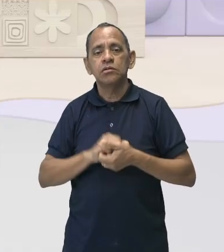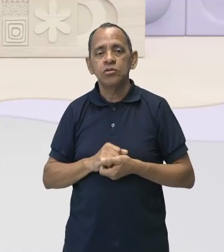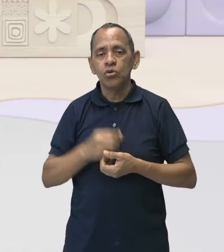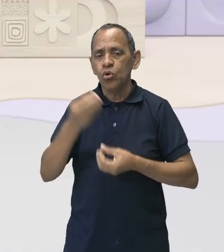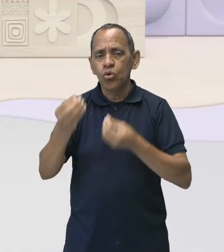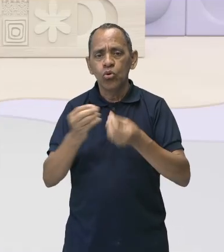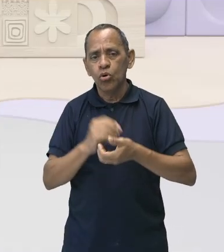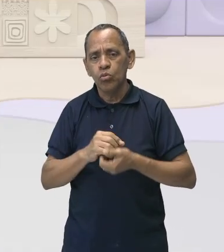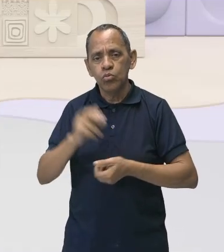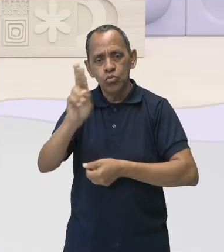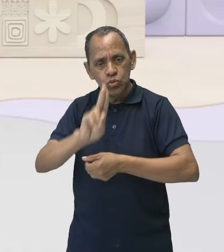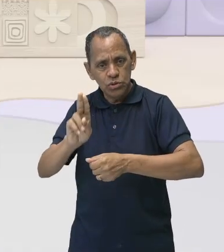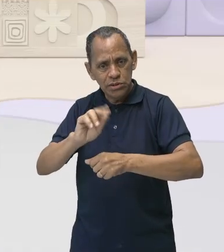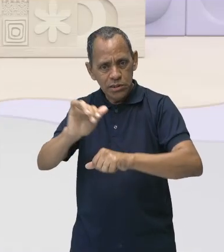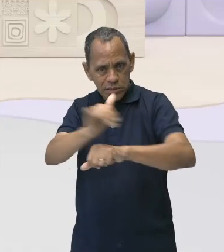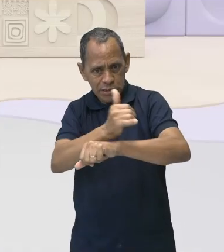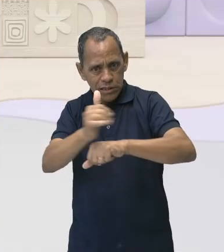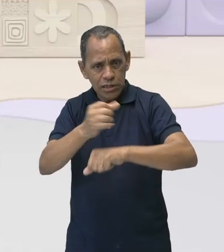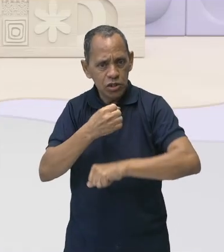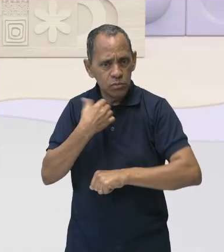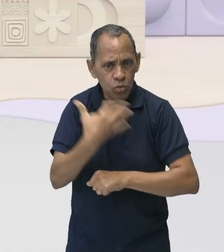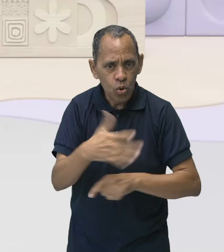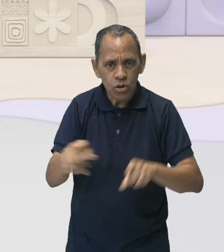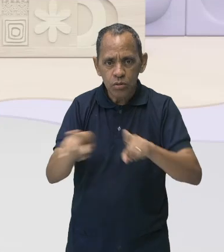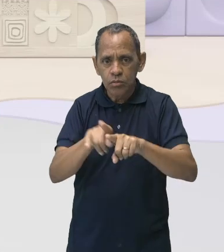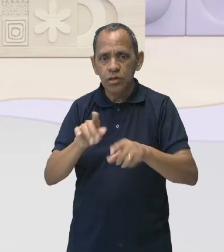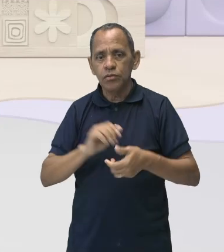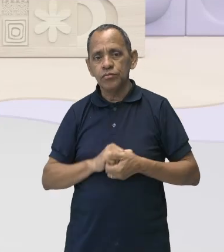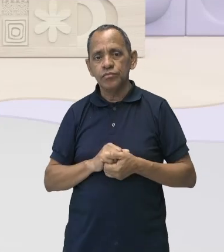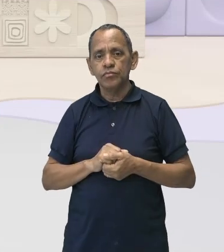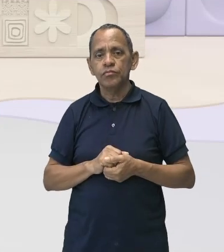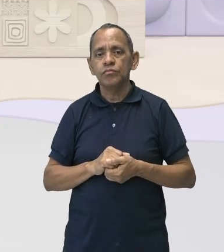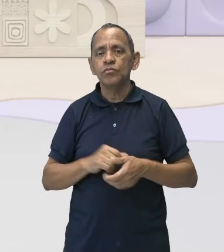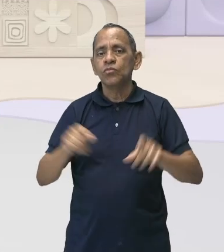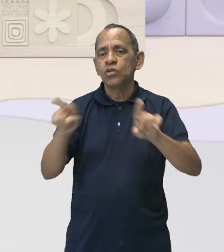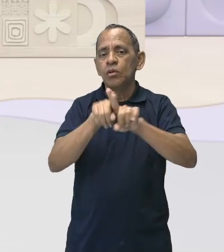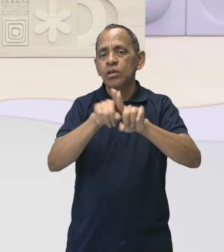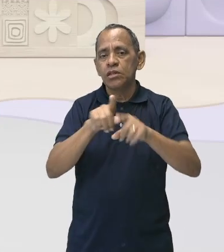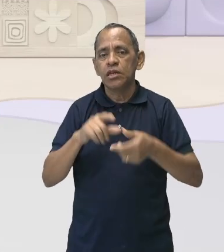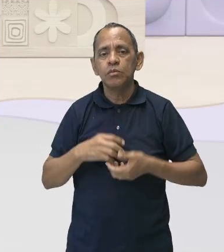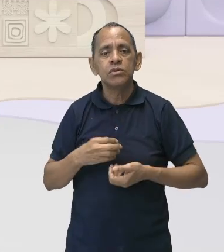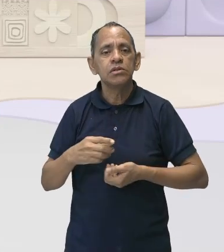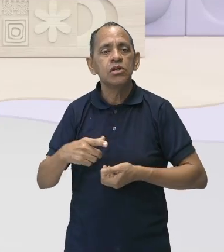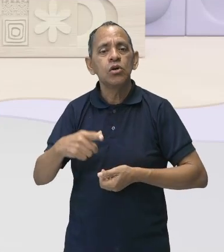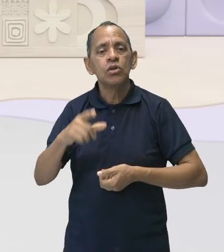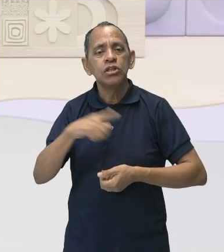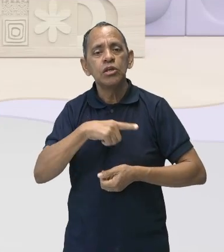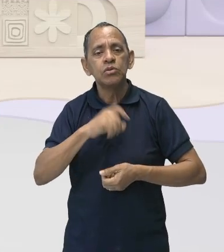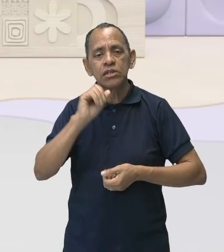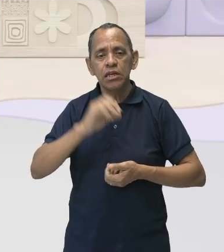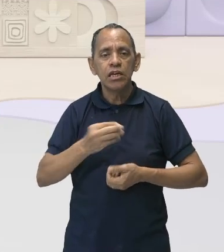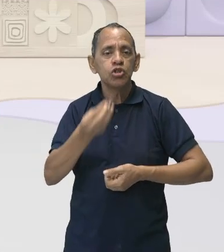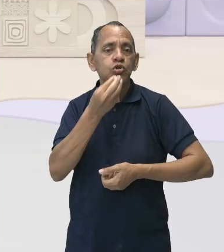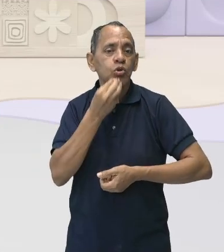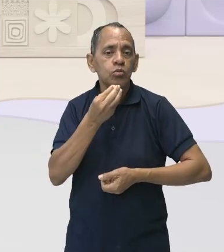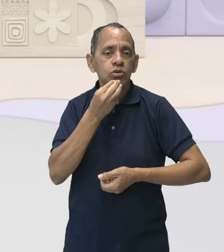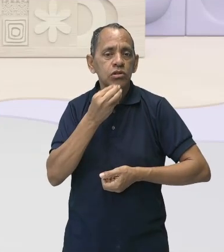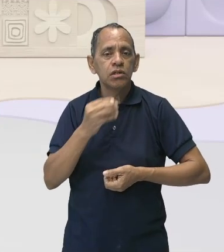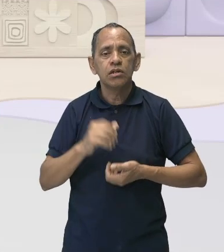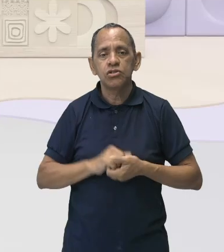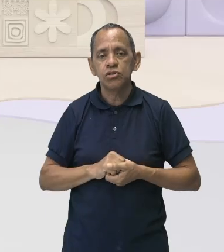ok? Fora isso, nós temos também o terreno das oportunidades. Quais são